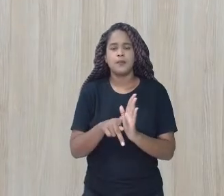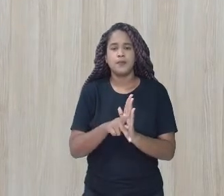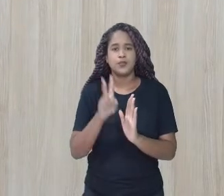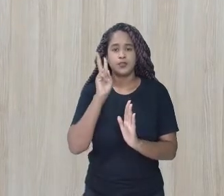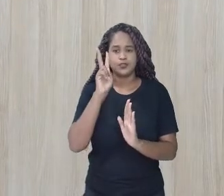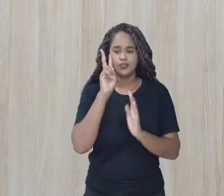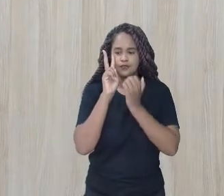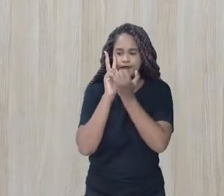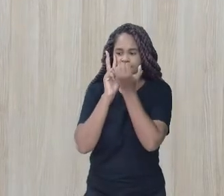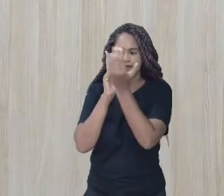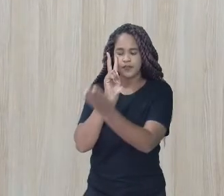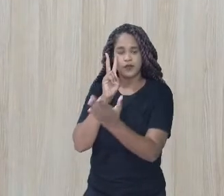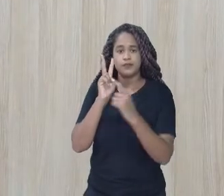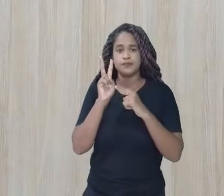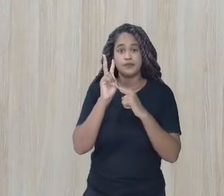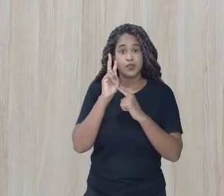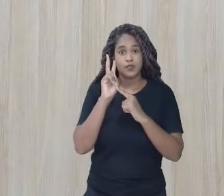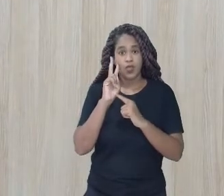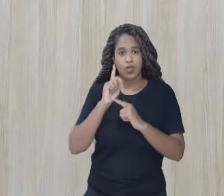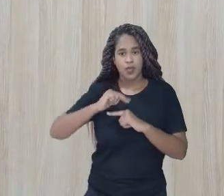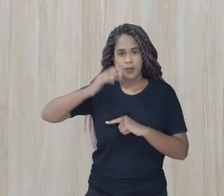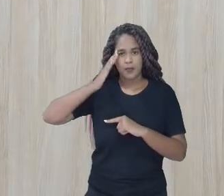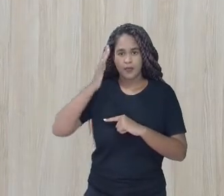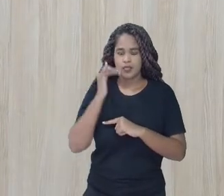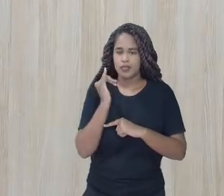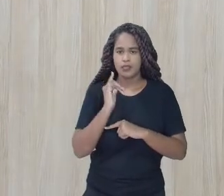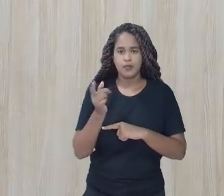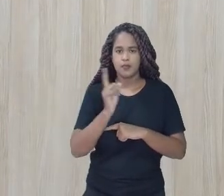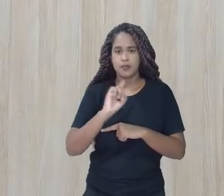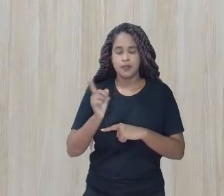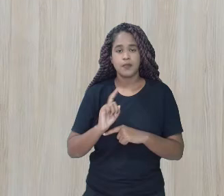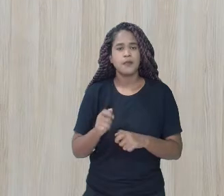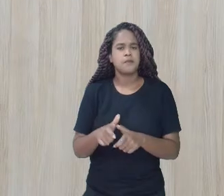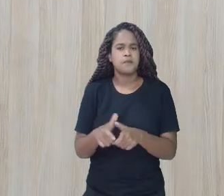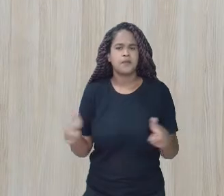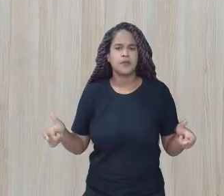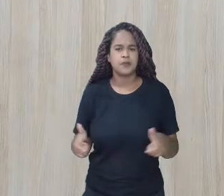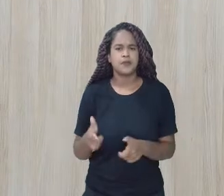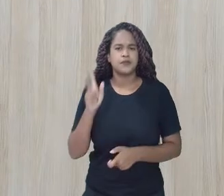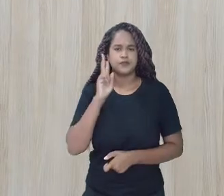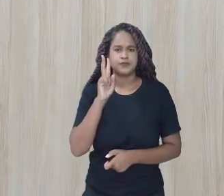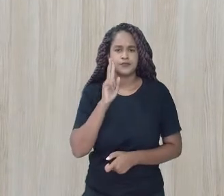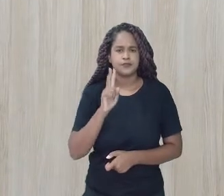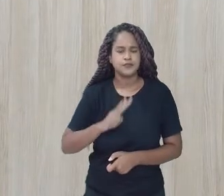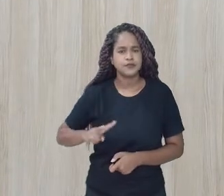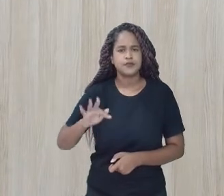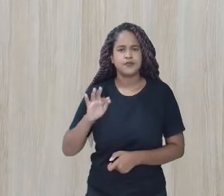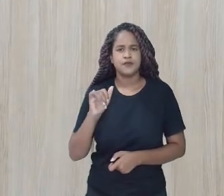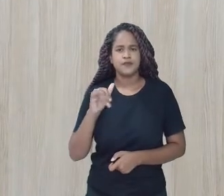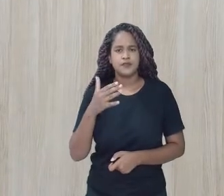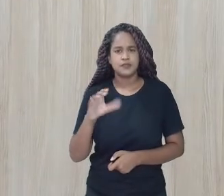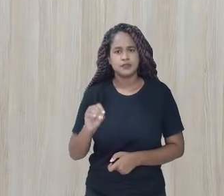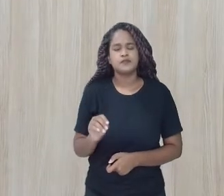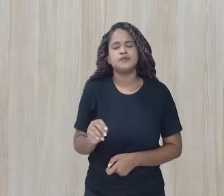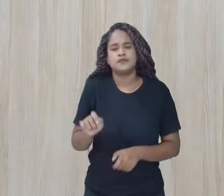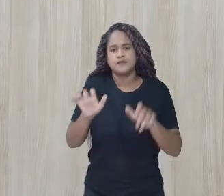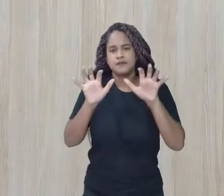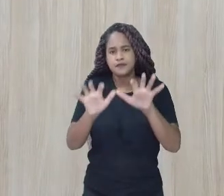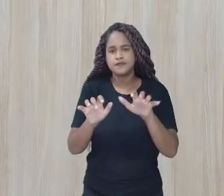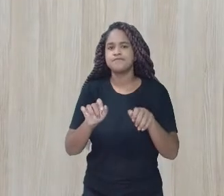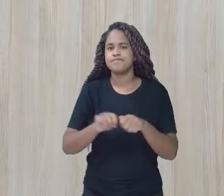recurso narrativo, o que muitas obras de ficção costumam fazer. Tá certo? É muito comum que a